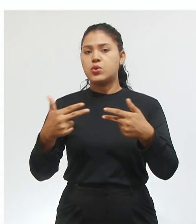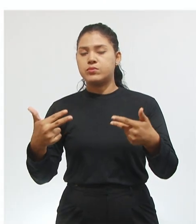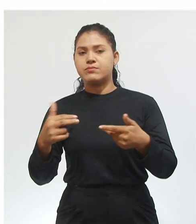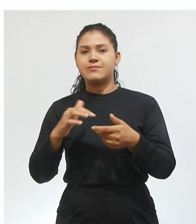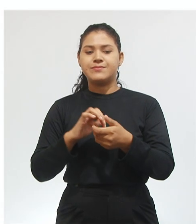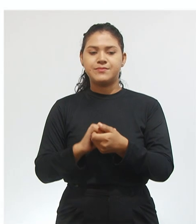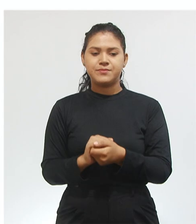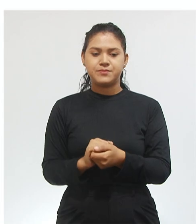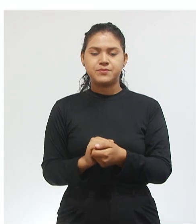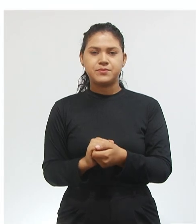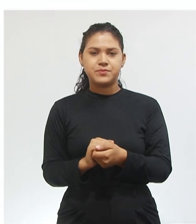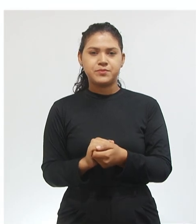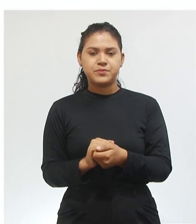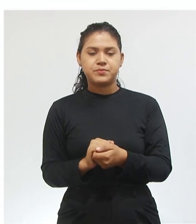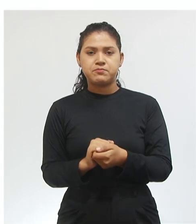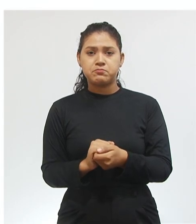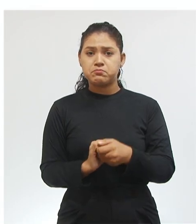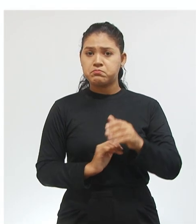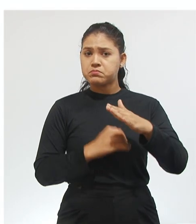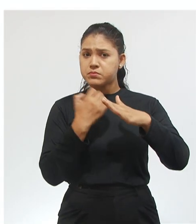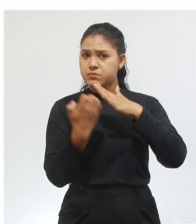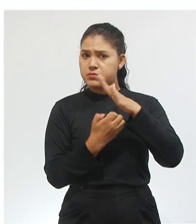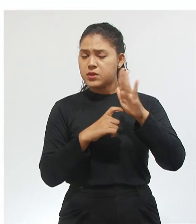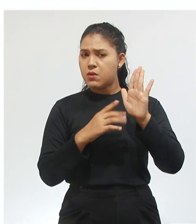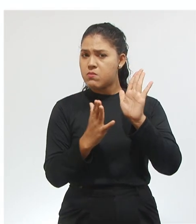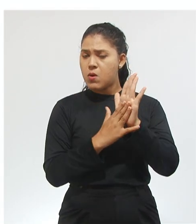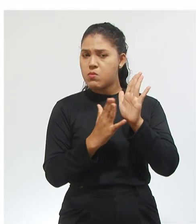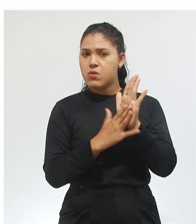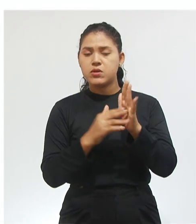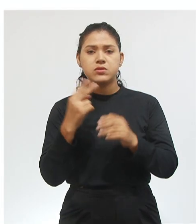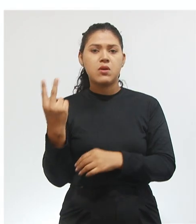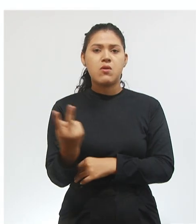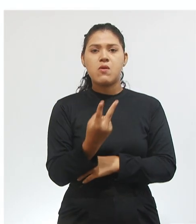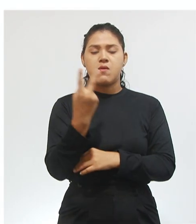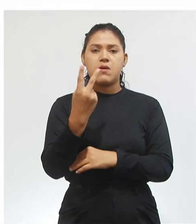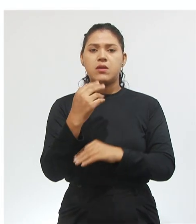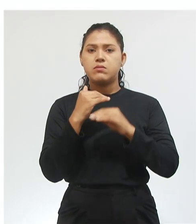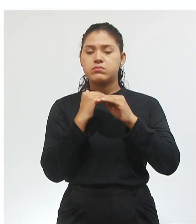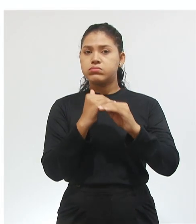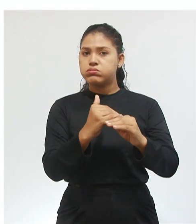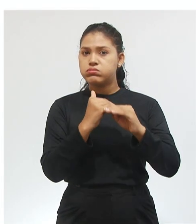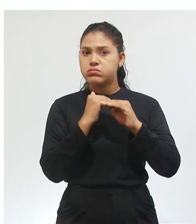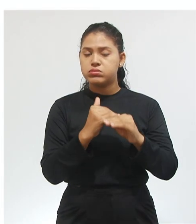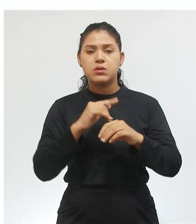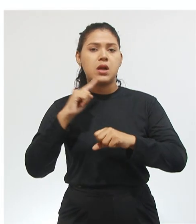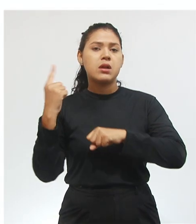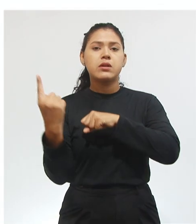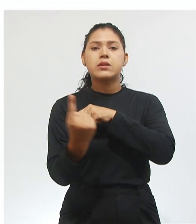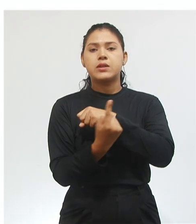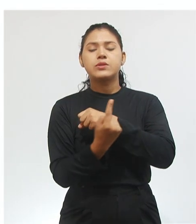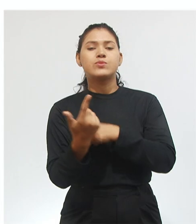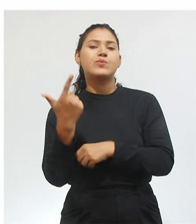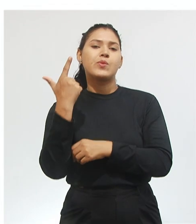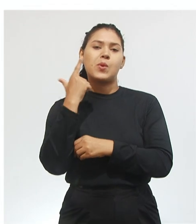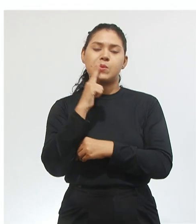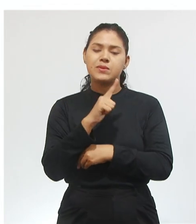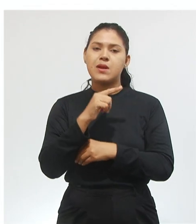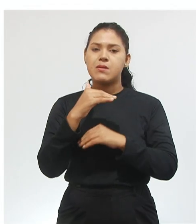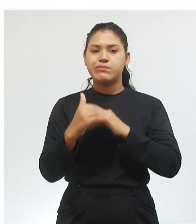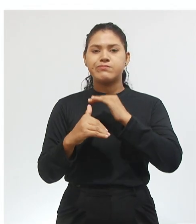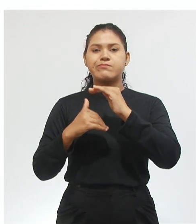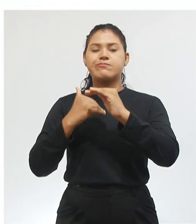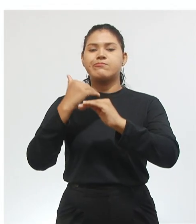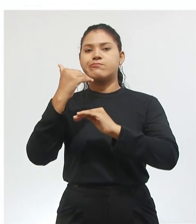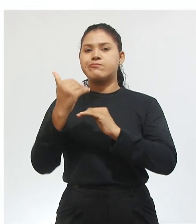organização que tem essa proposta de valor alinhada aos consumidores aos clientes Possivelmente ela vai obter um